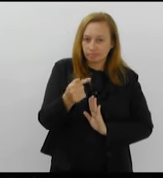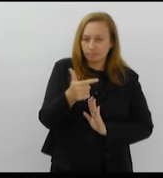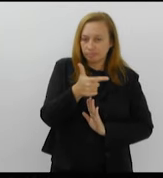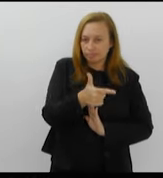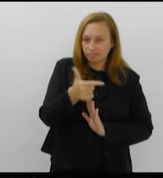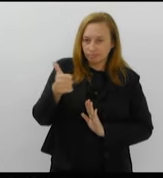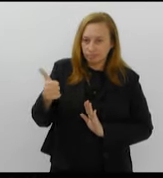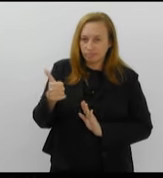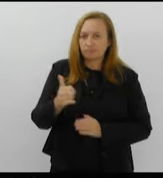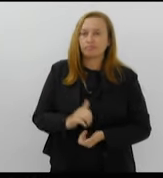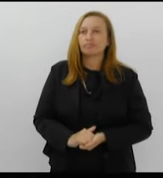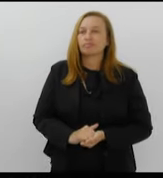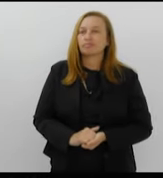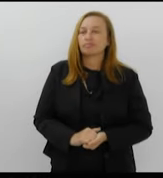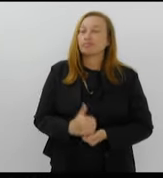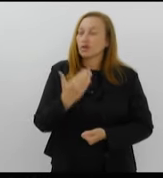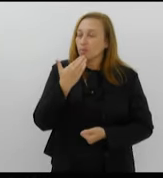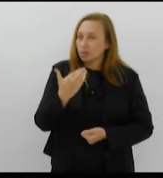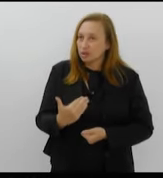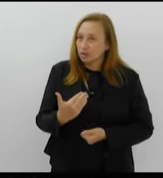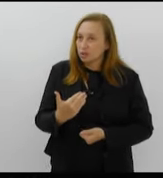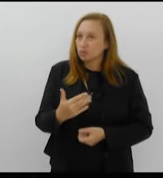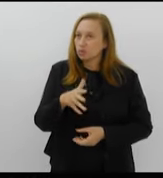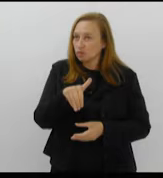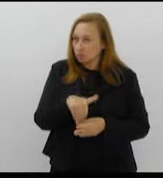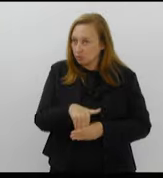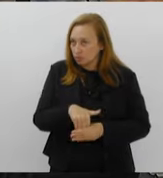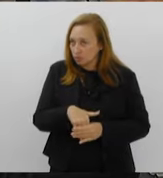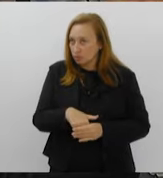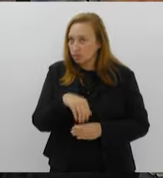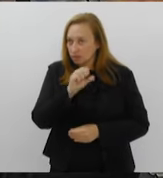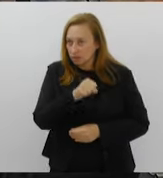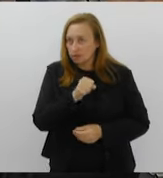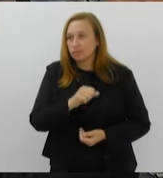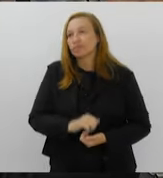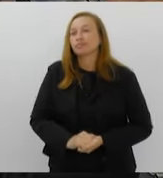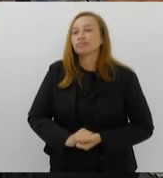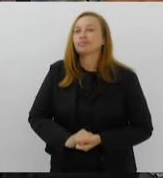21, e pedindo o voto sim.